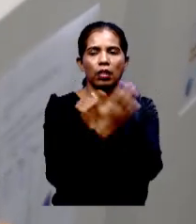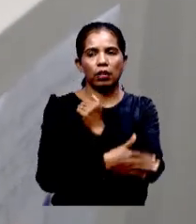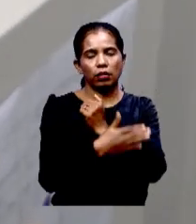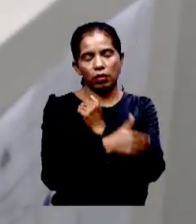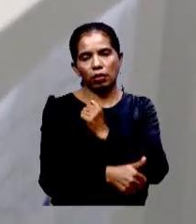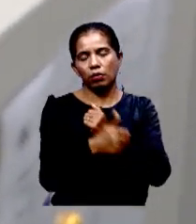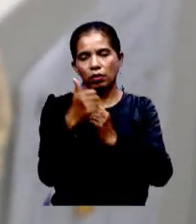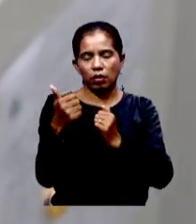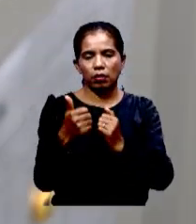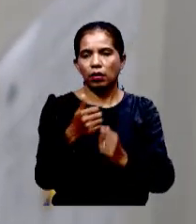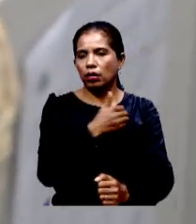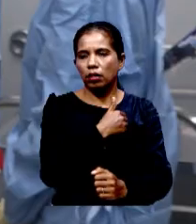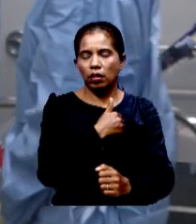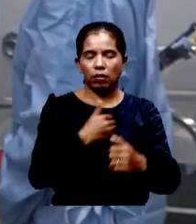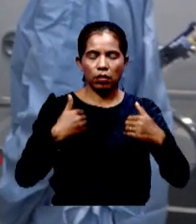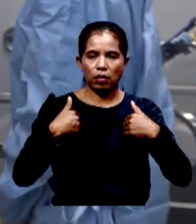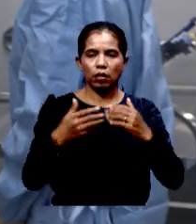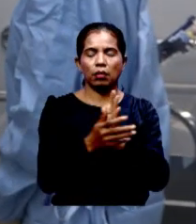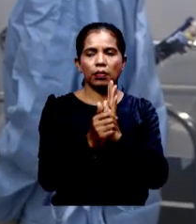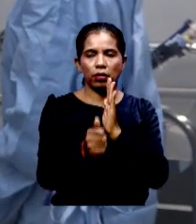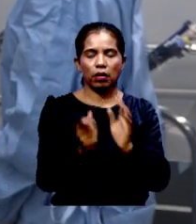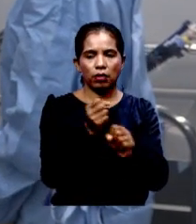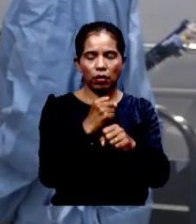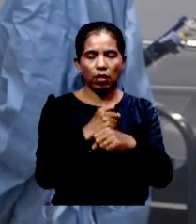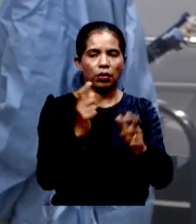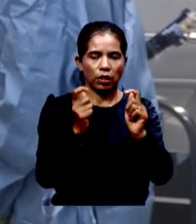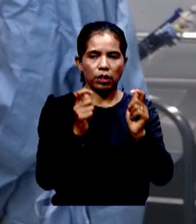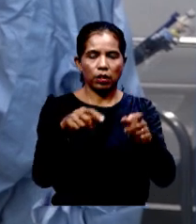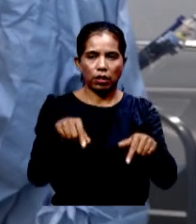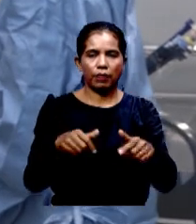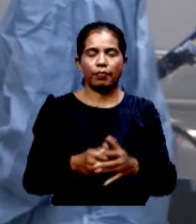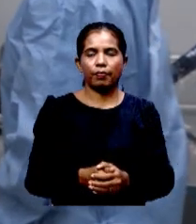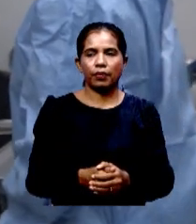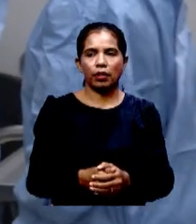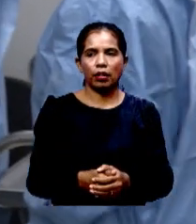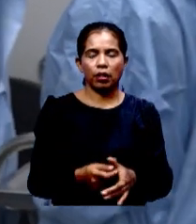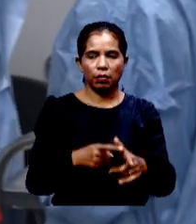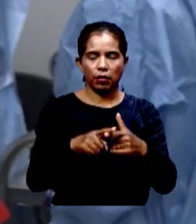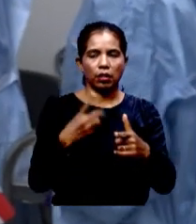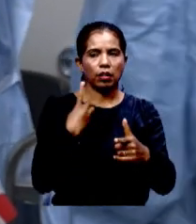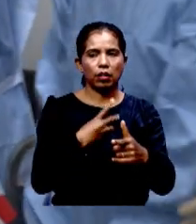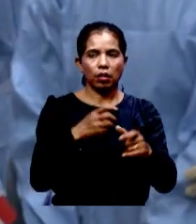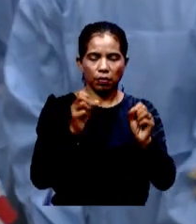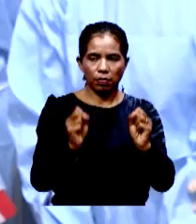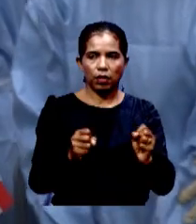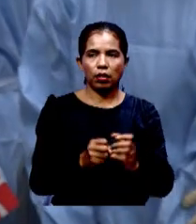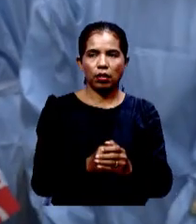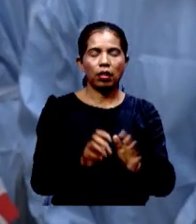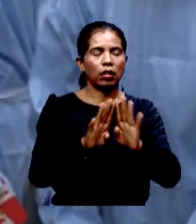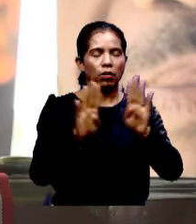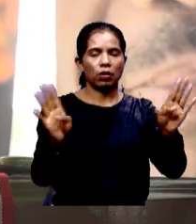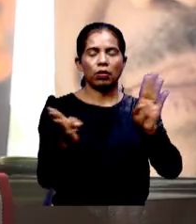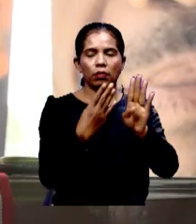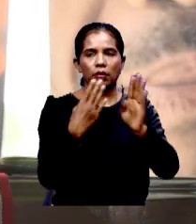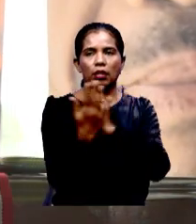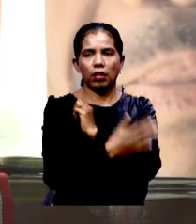sidau ya kapasidade ba halo teste ida ne. Então, ida ne mak oin ita diang ita mos bele roke oda matang ba na